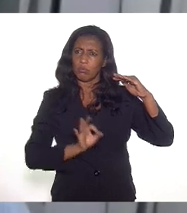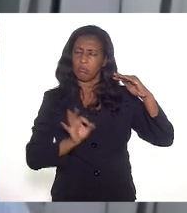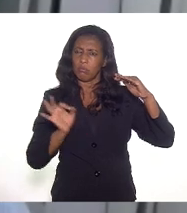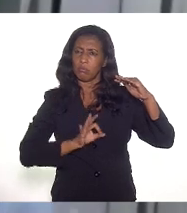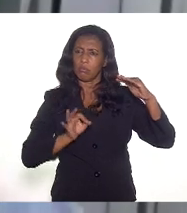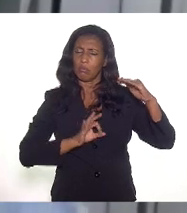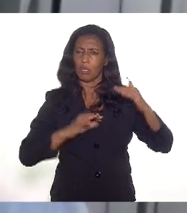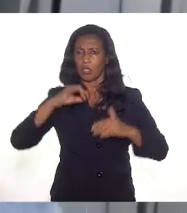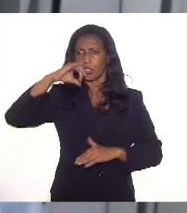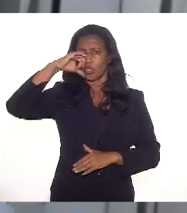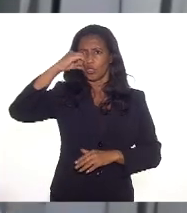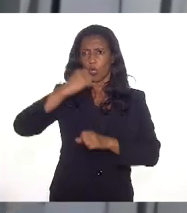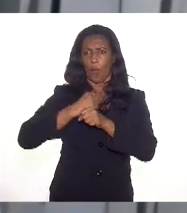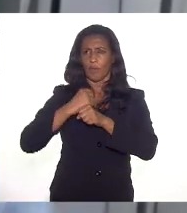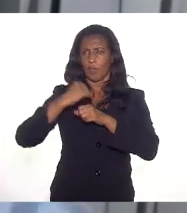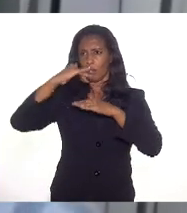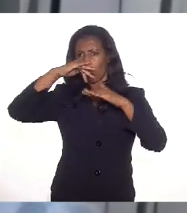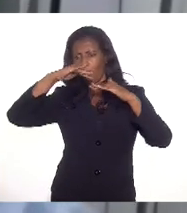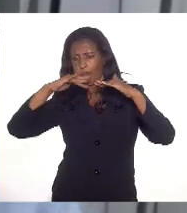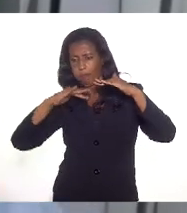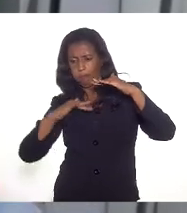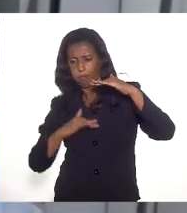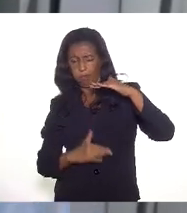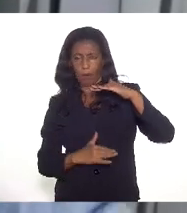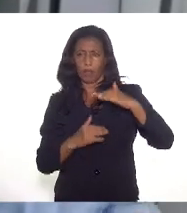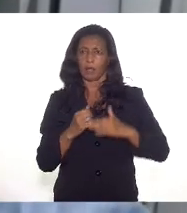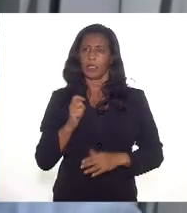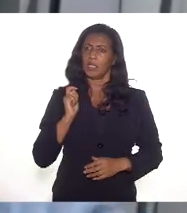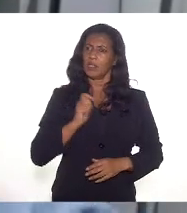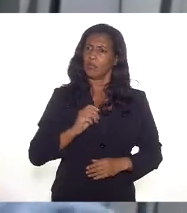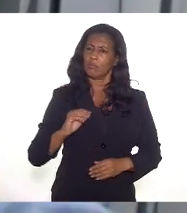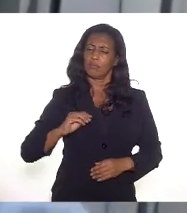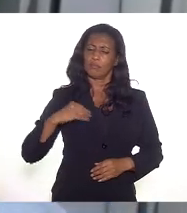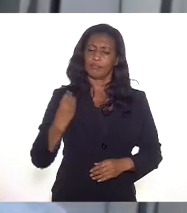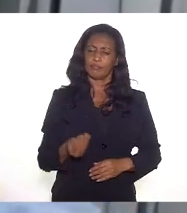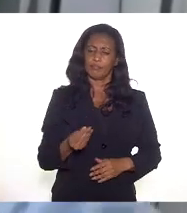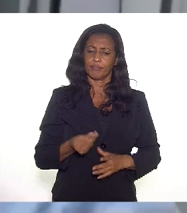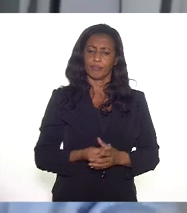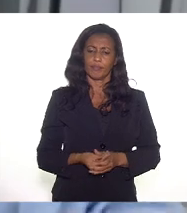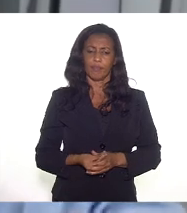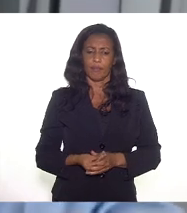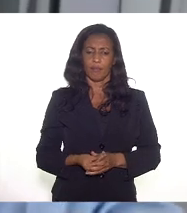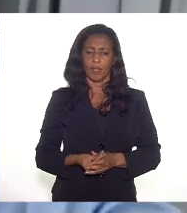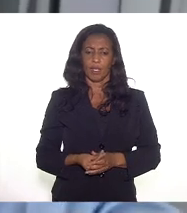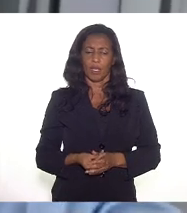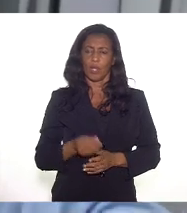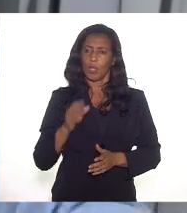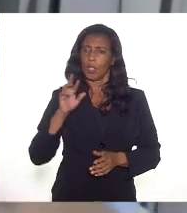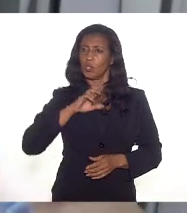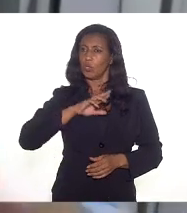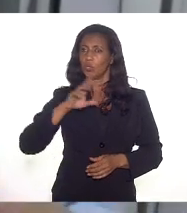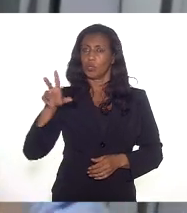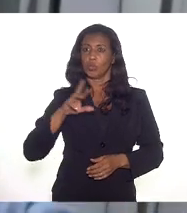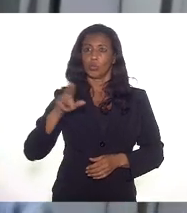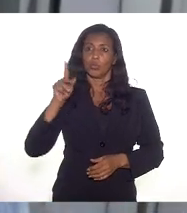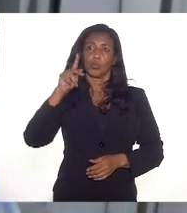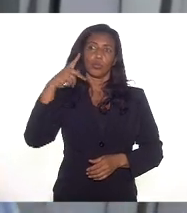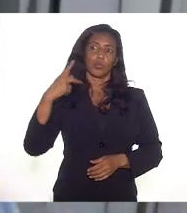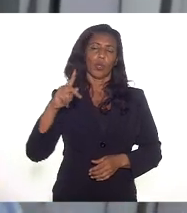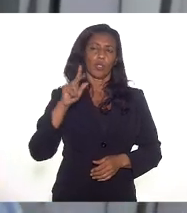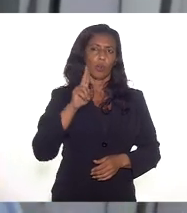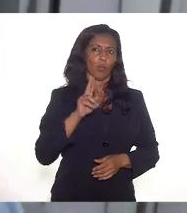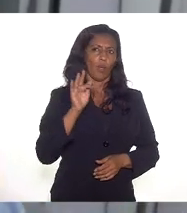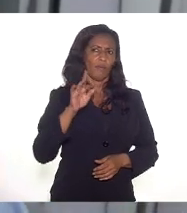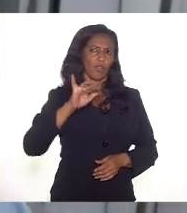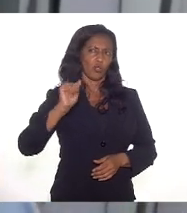de nove anos. Então, assim, isso dá a devida proporção. Esse não é um fenômeno apenas do UFRJ. Eu vou, inclusive, como presidente da